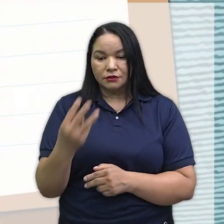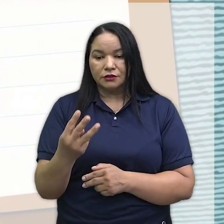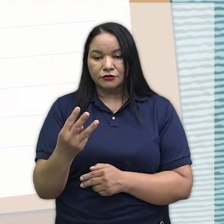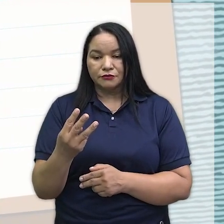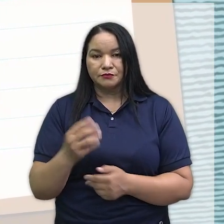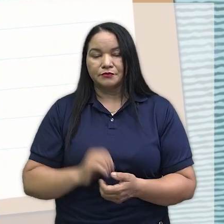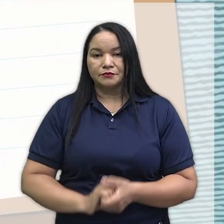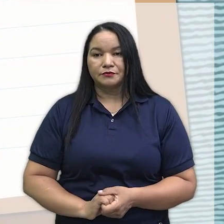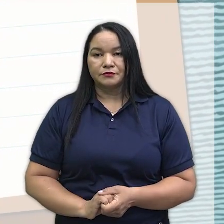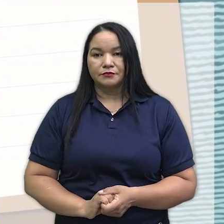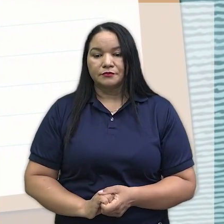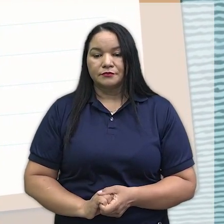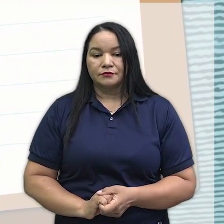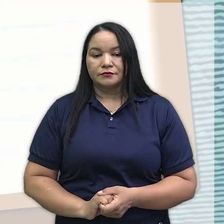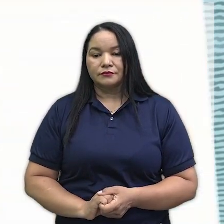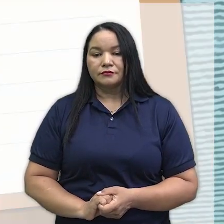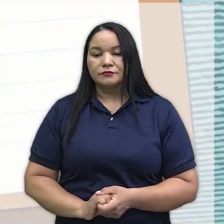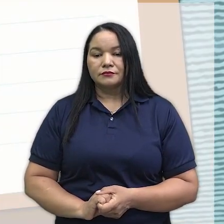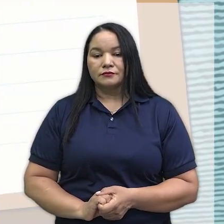3.